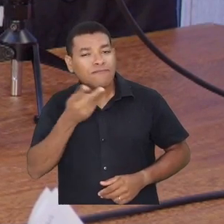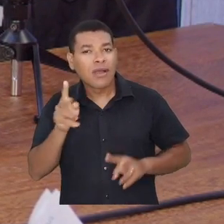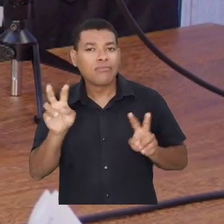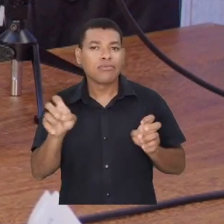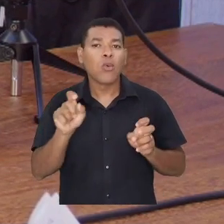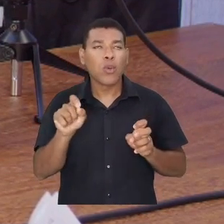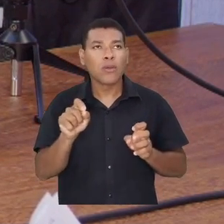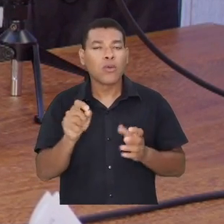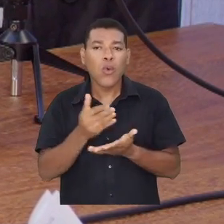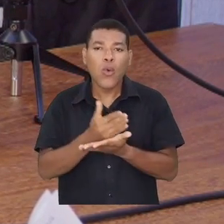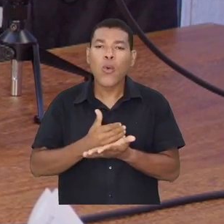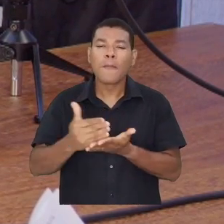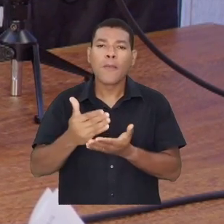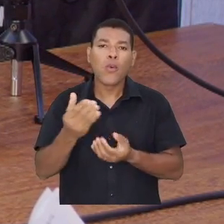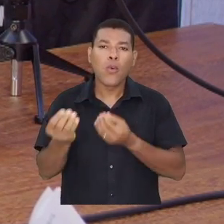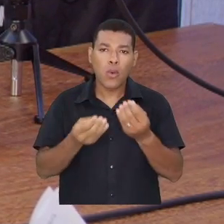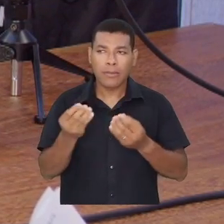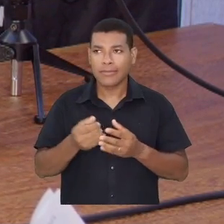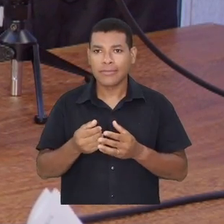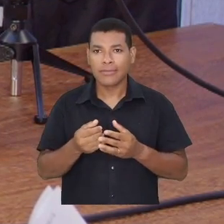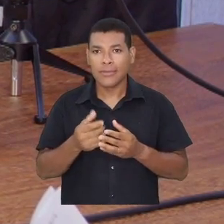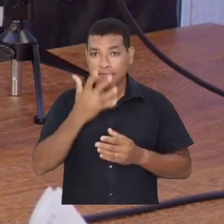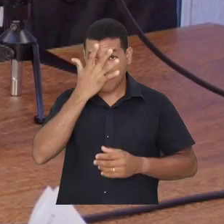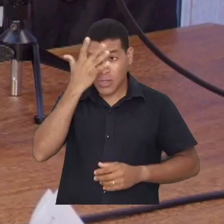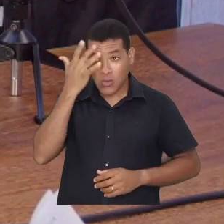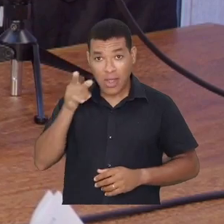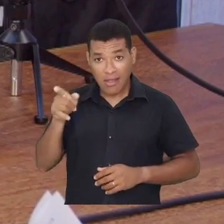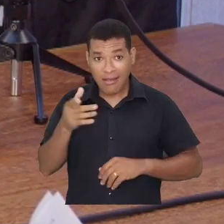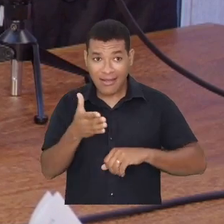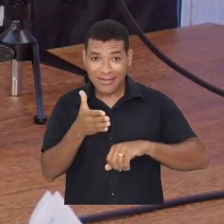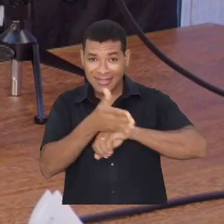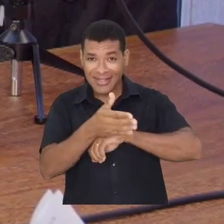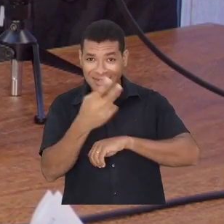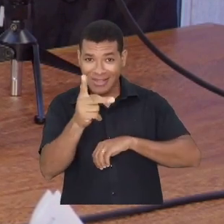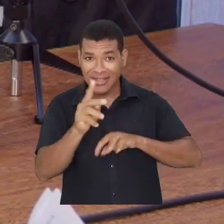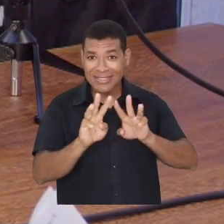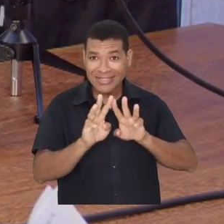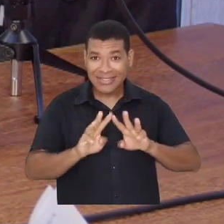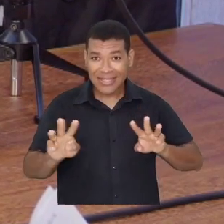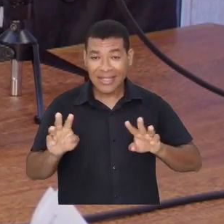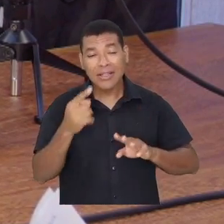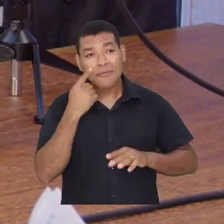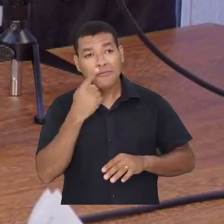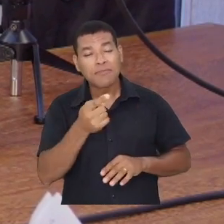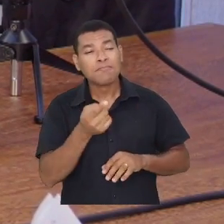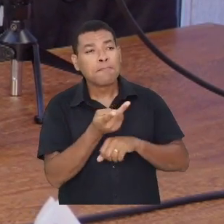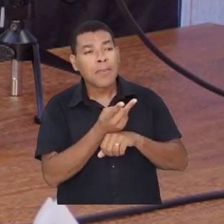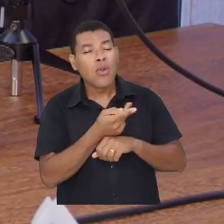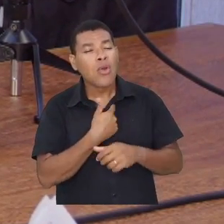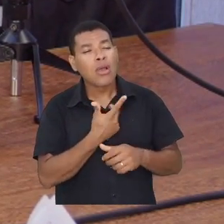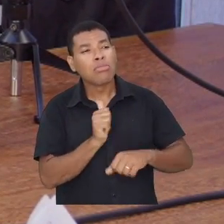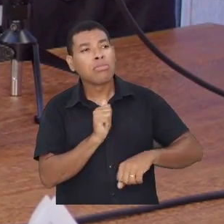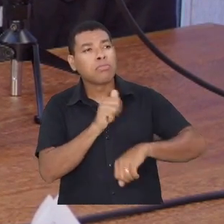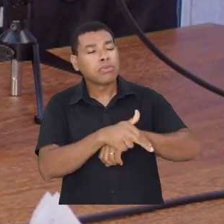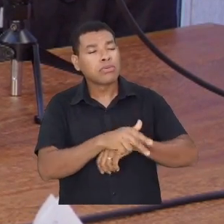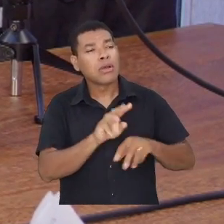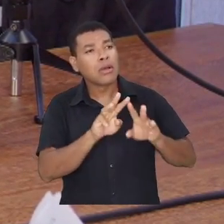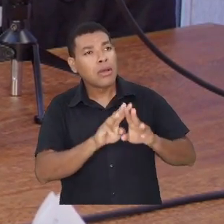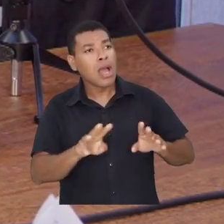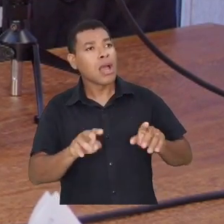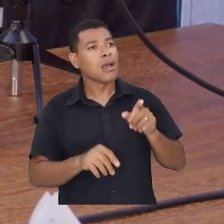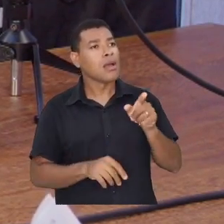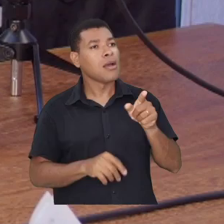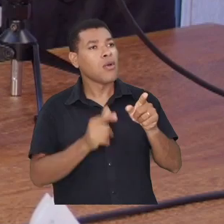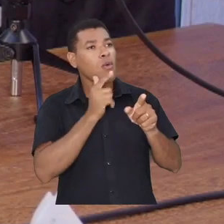já começa quando a pessoa está acessando ali o seu site, está na busca de um emprego. Ela vai acessar totalmente